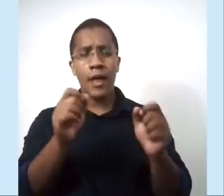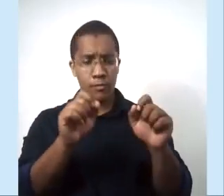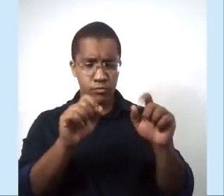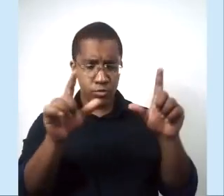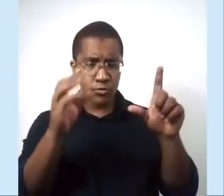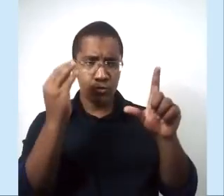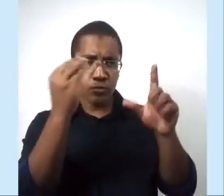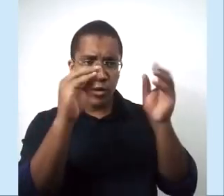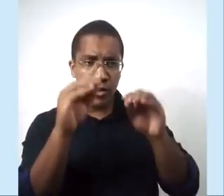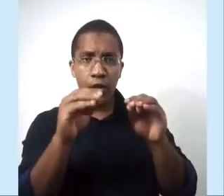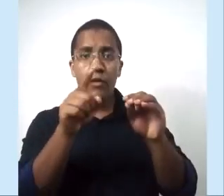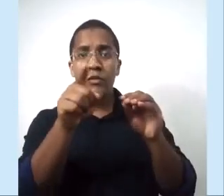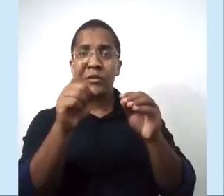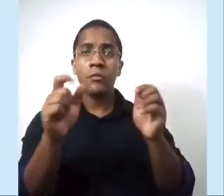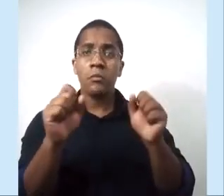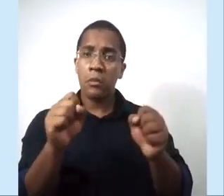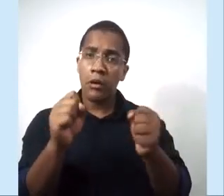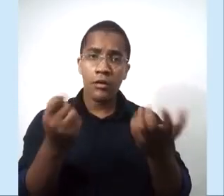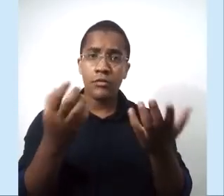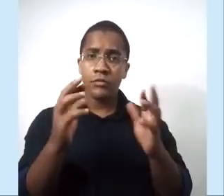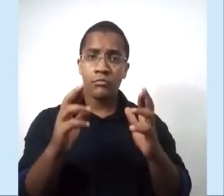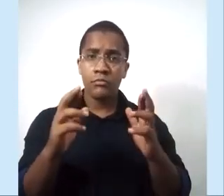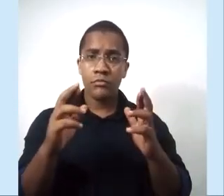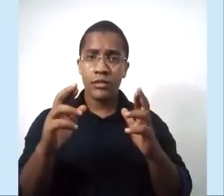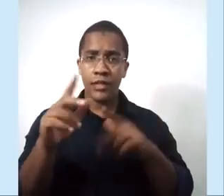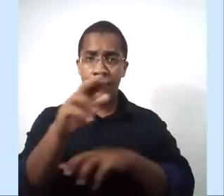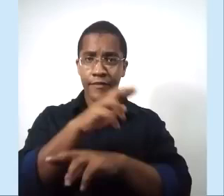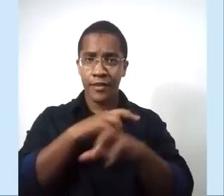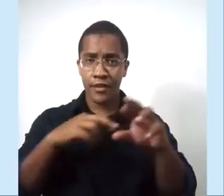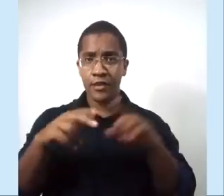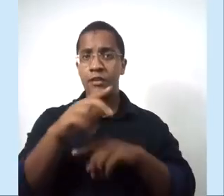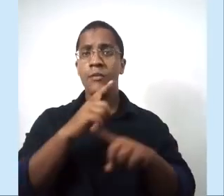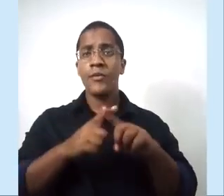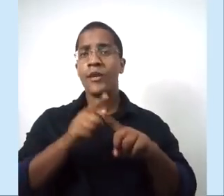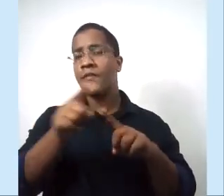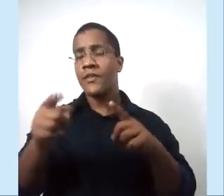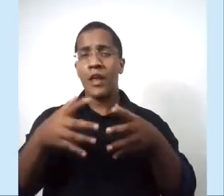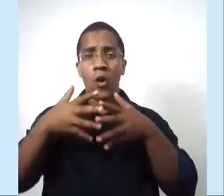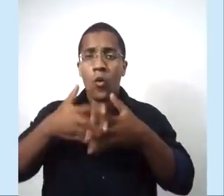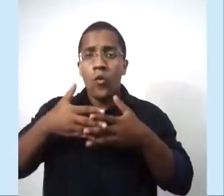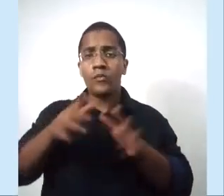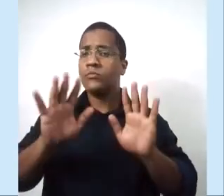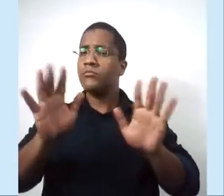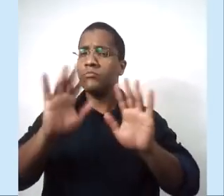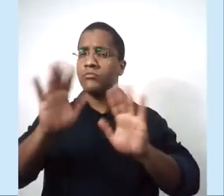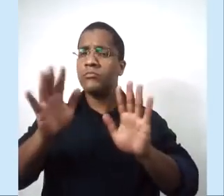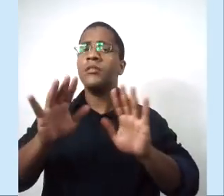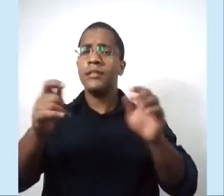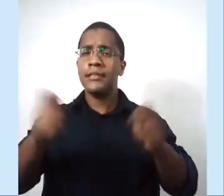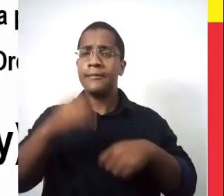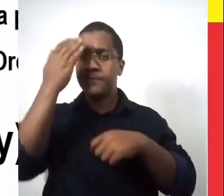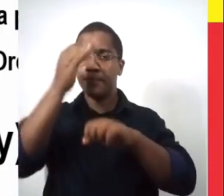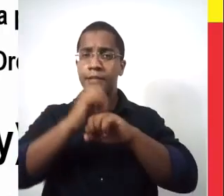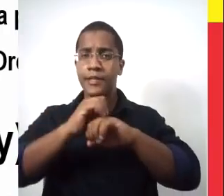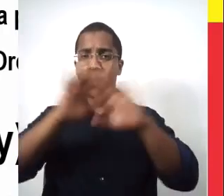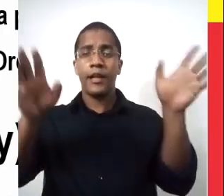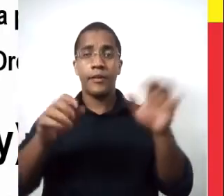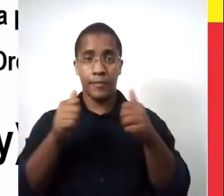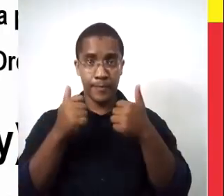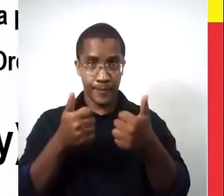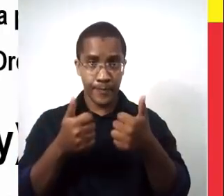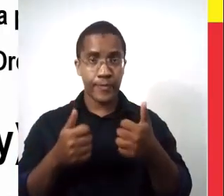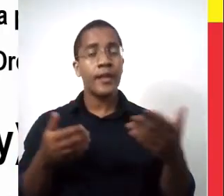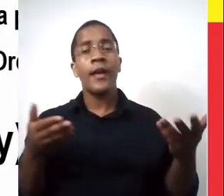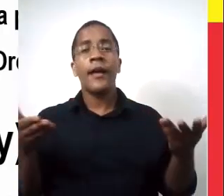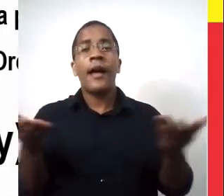você pode diferenciar as incógnitas para que não venha confundir na resolução. Certo?